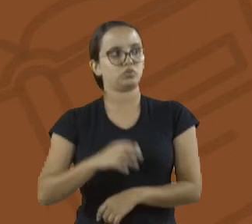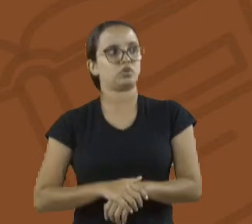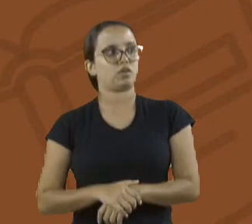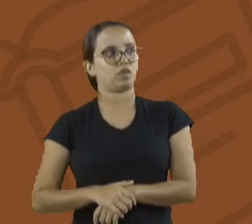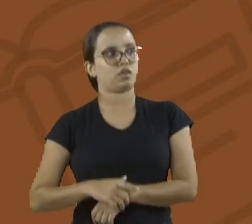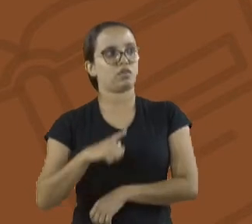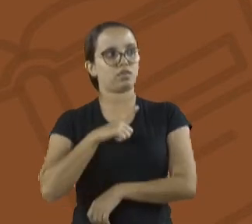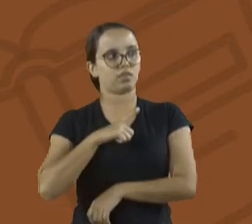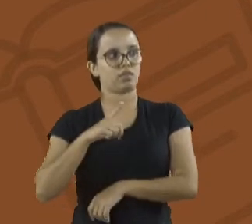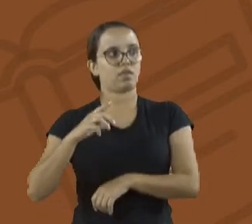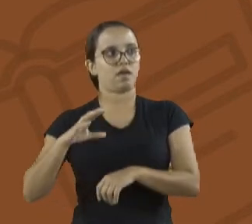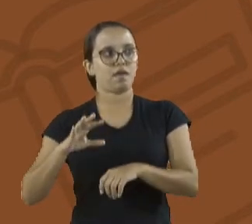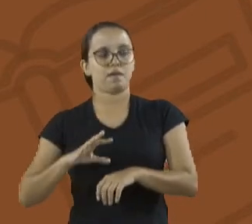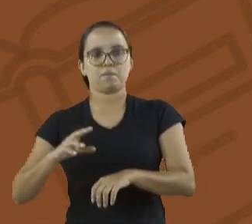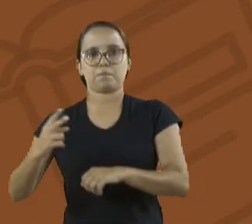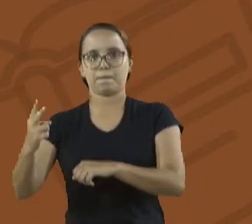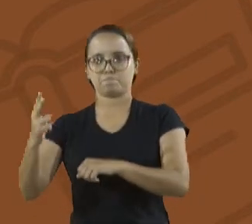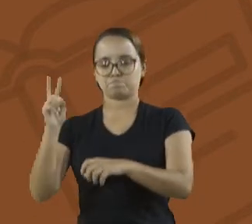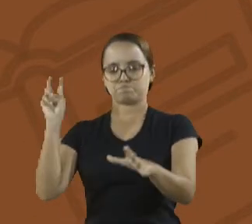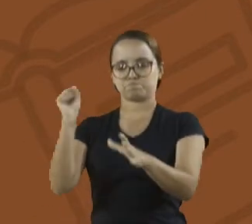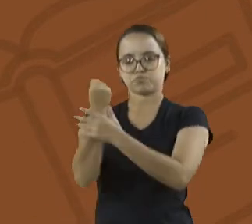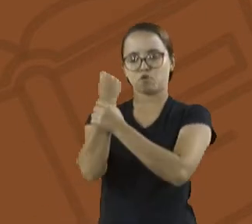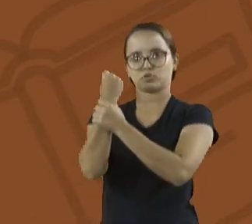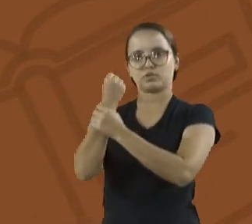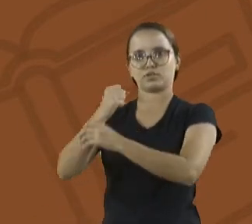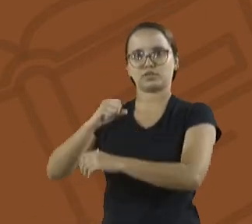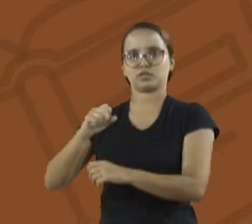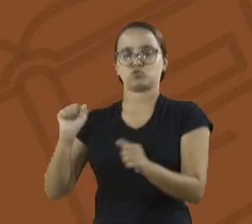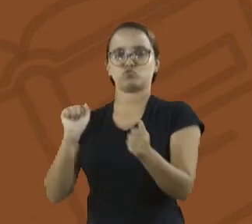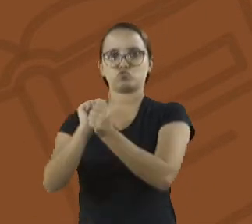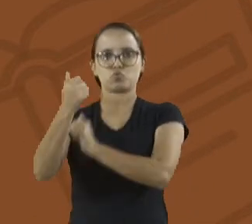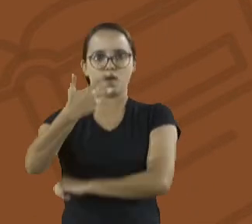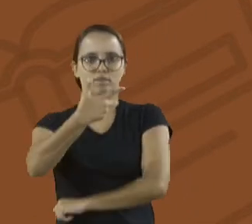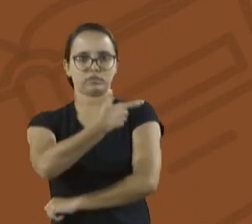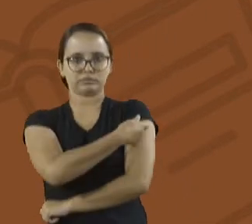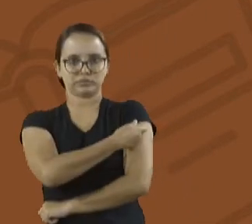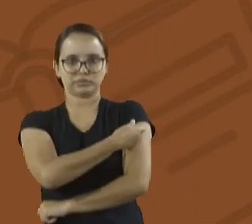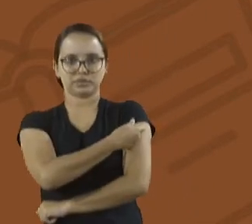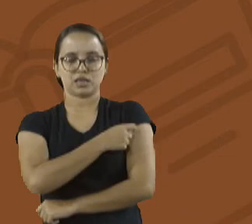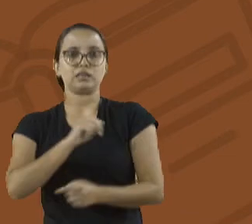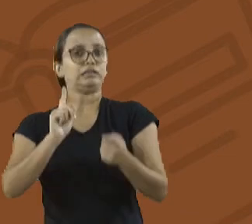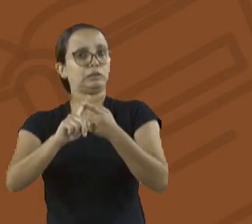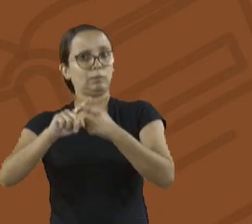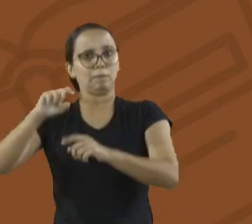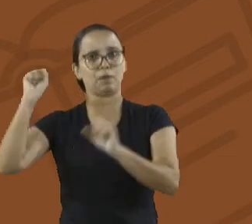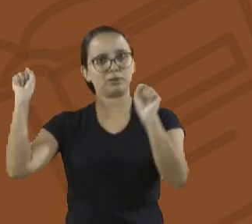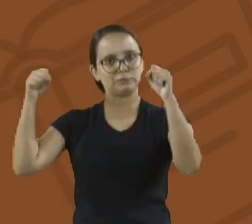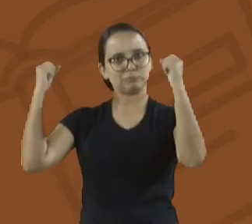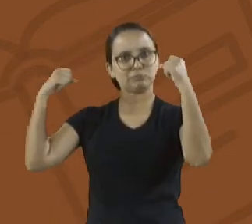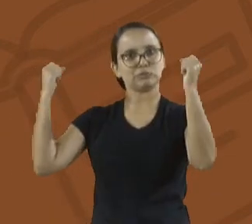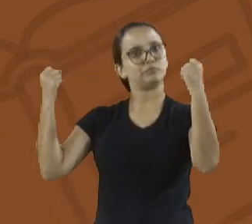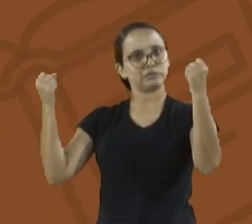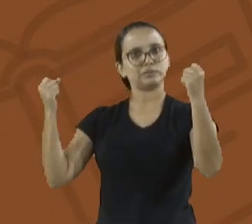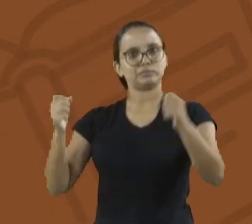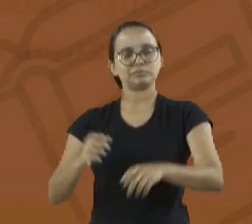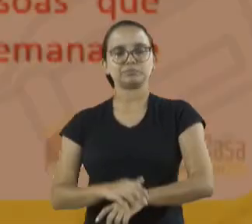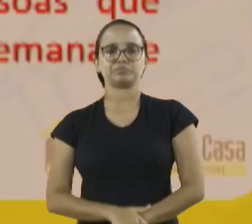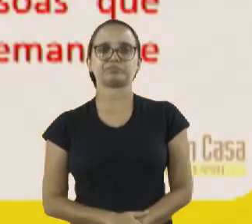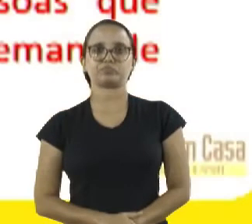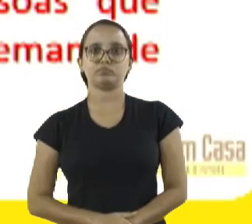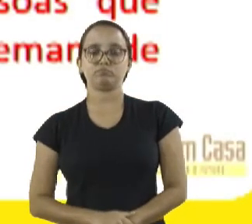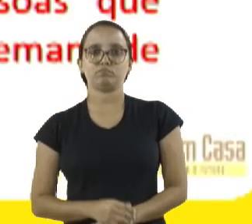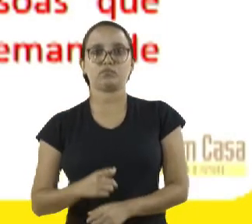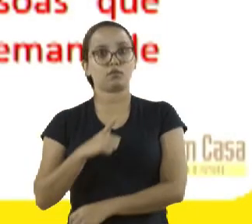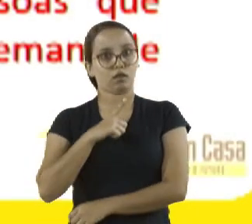pratica atividade física fica 15% a mais protegida se praticar atividade, né? Um estudo